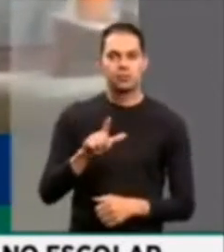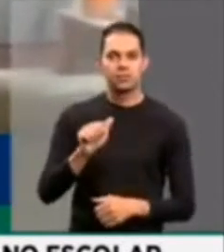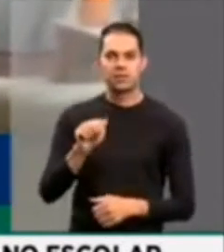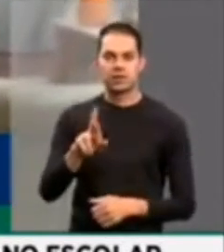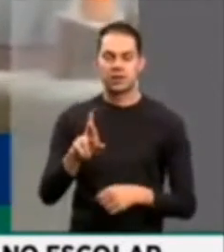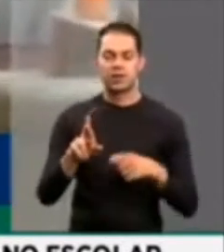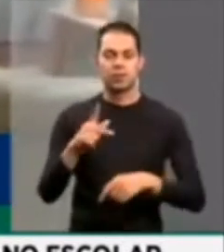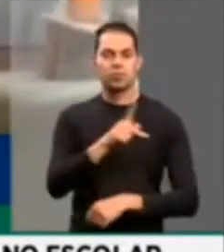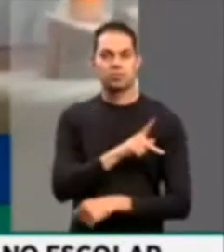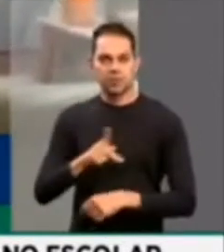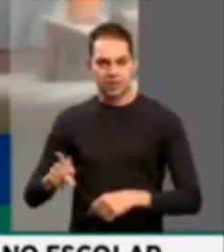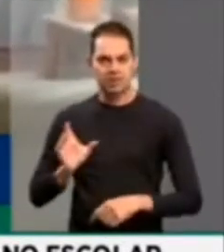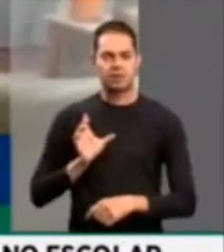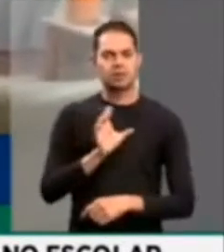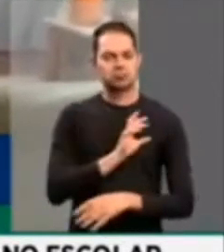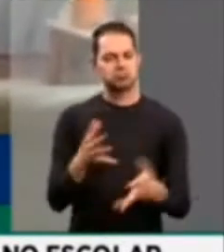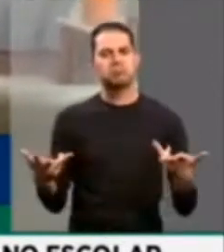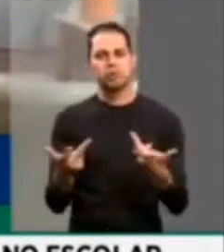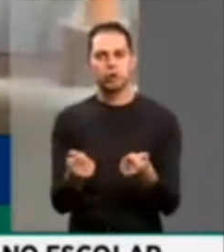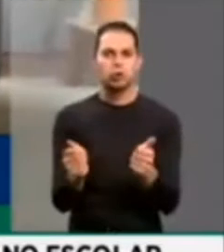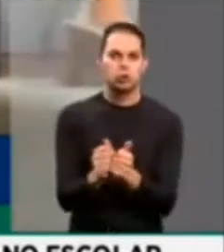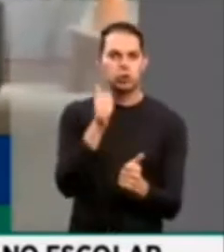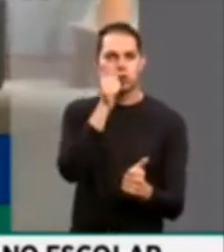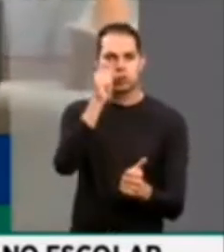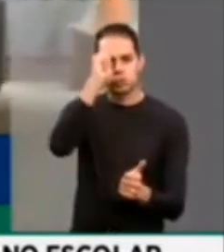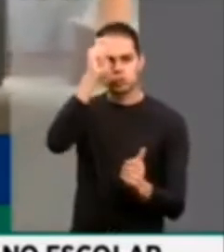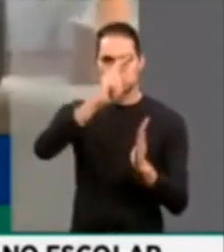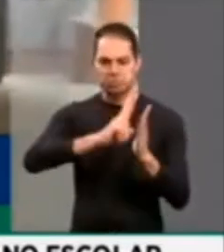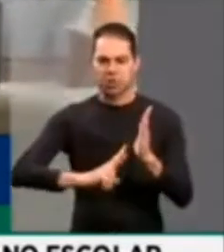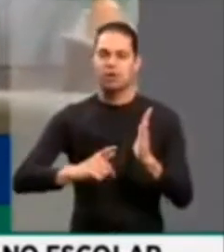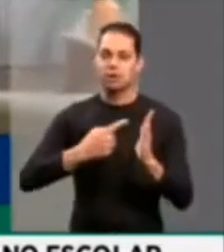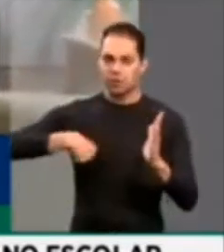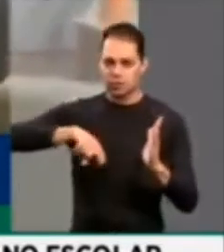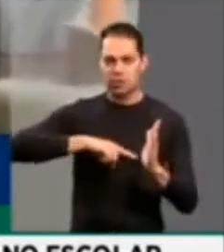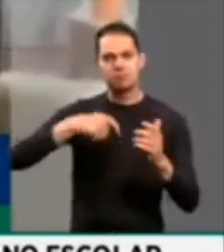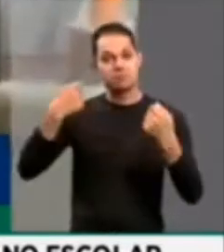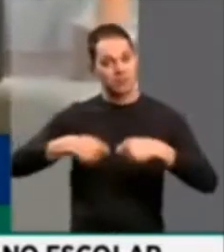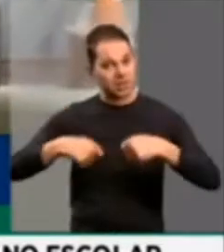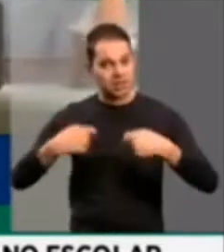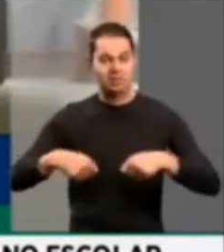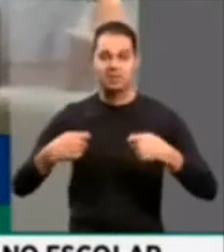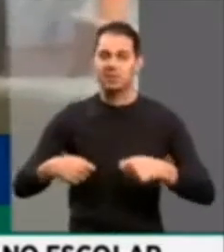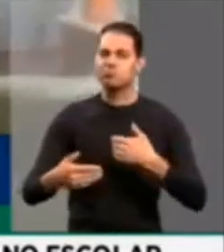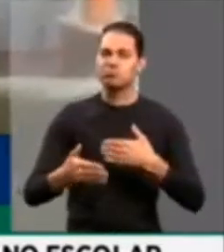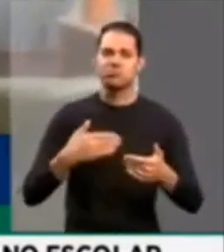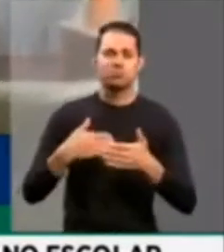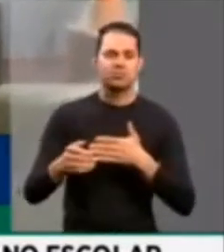forma brilhante, junto com a relatora, e eu não tenho dúvidas que nós precisamos, independente